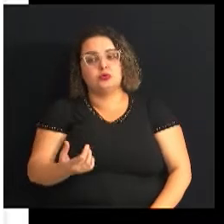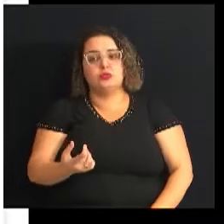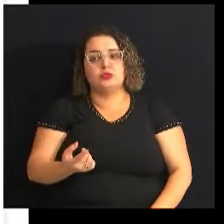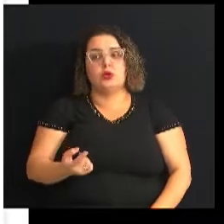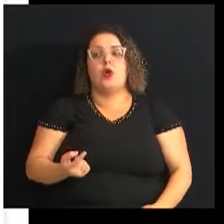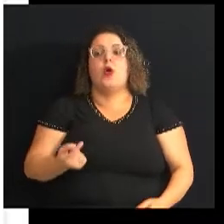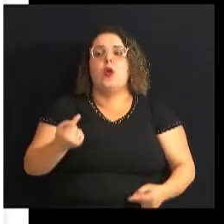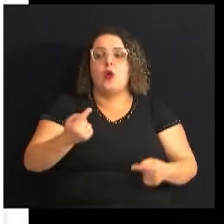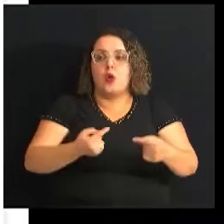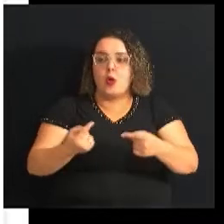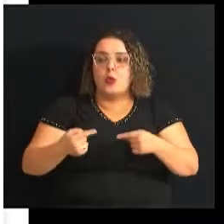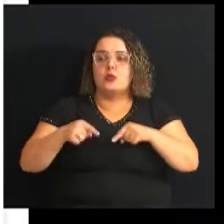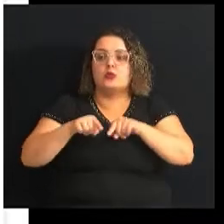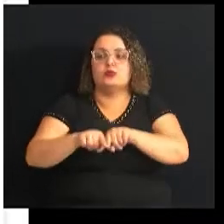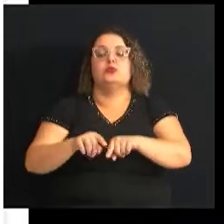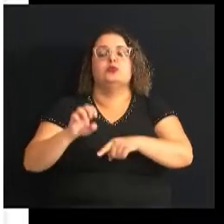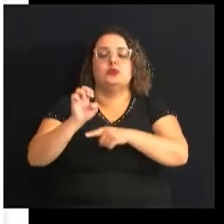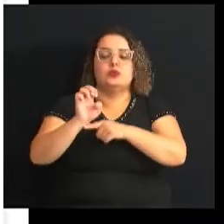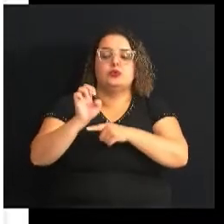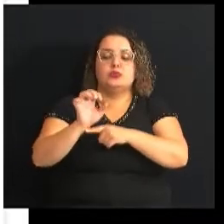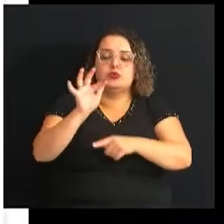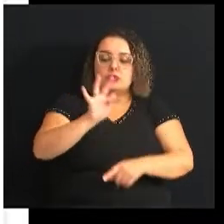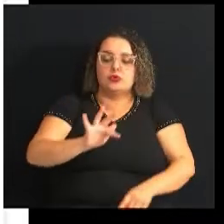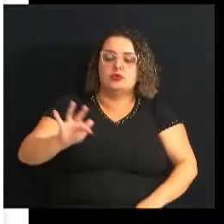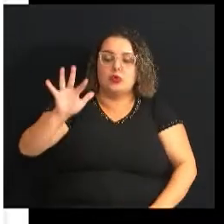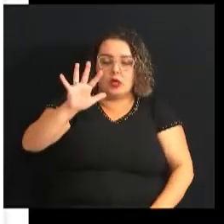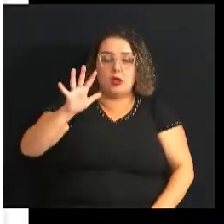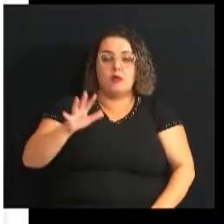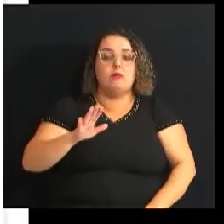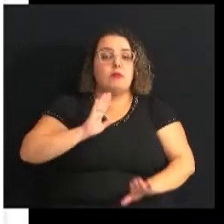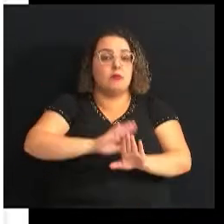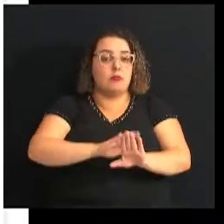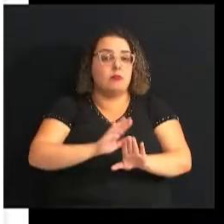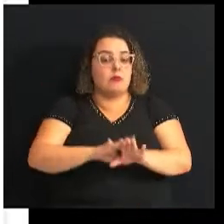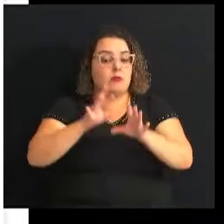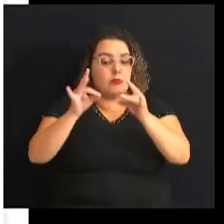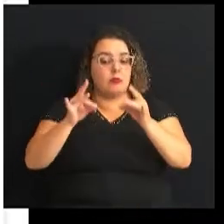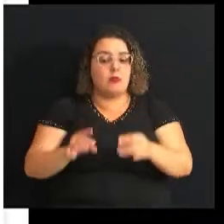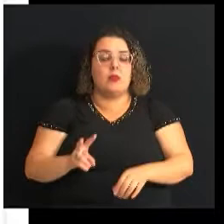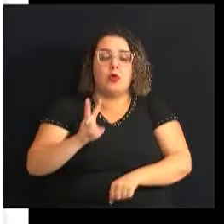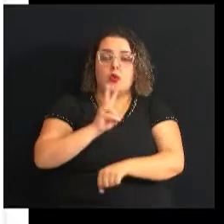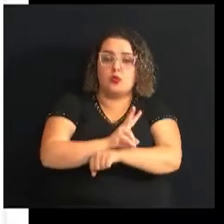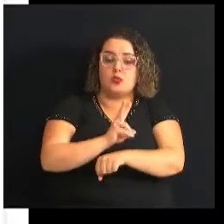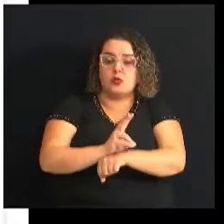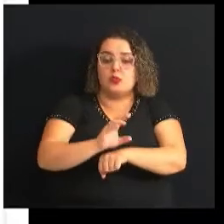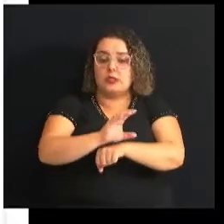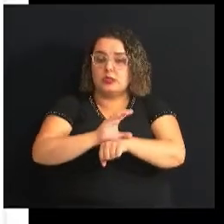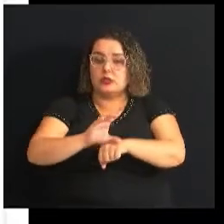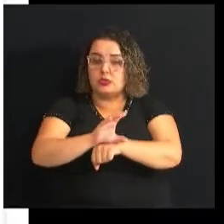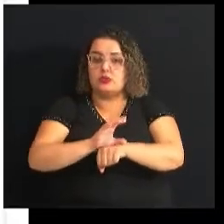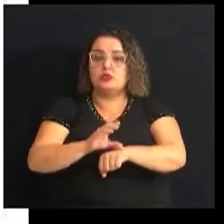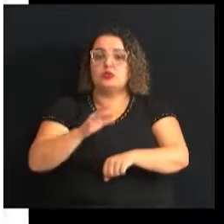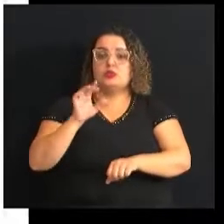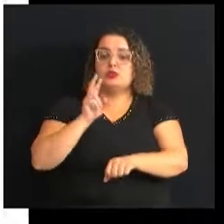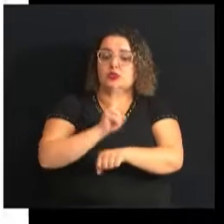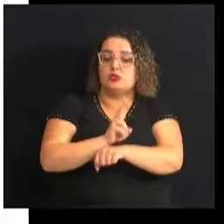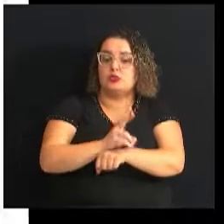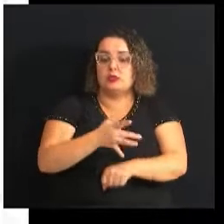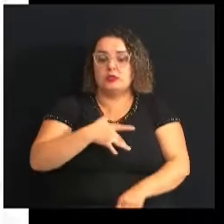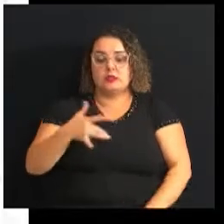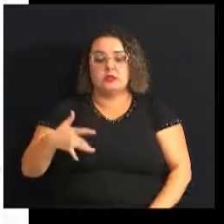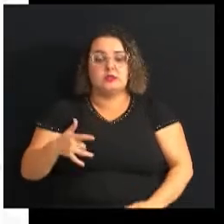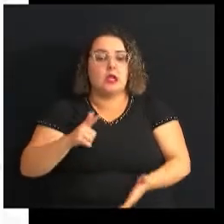concorrentemente com a União e o Estado as seguintes atribuições: zelar pela Constituição, cuidar da saúde, higiene,